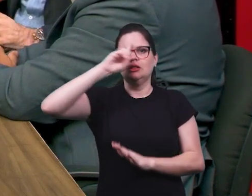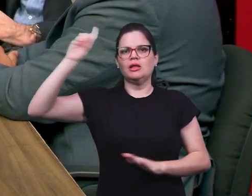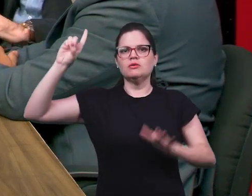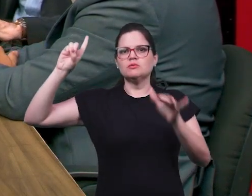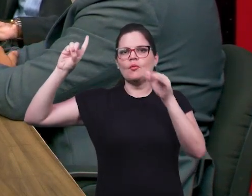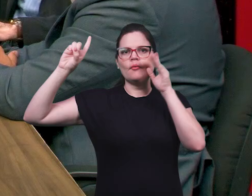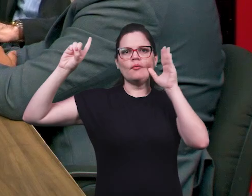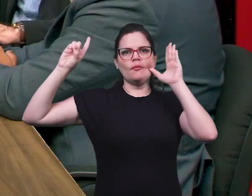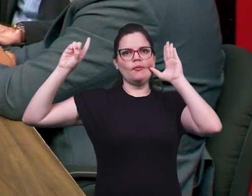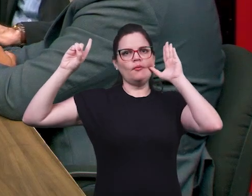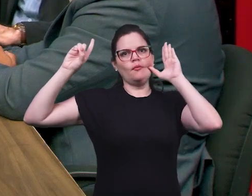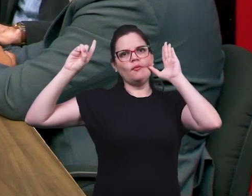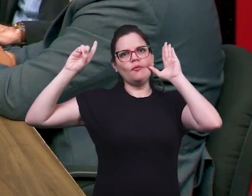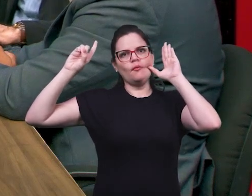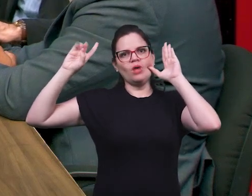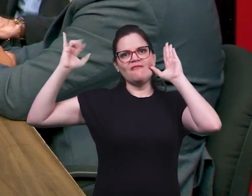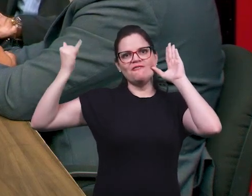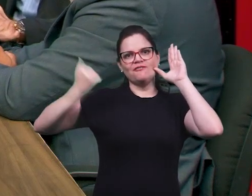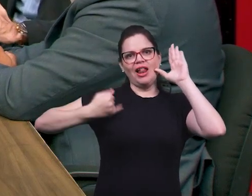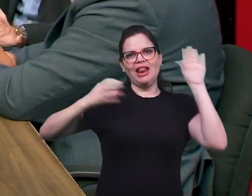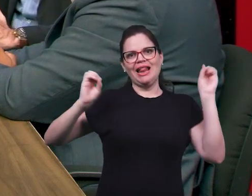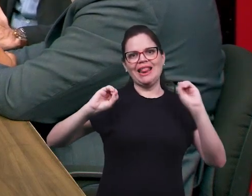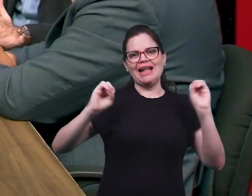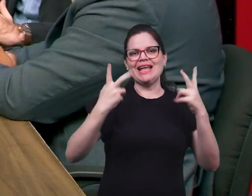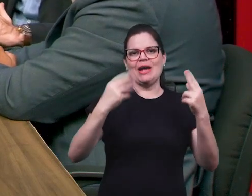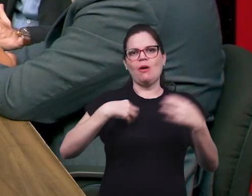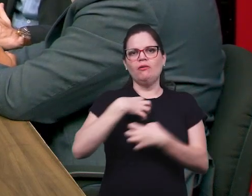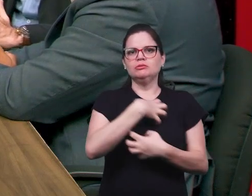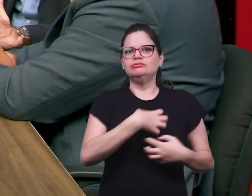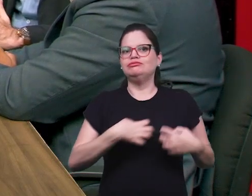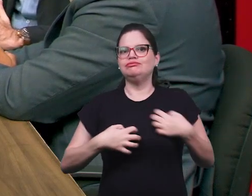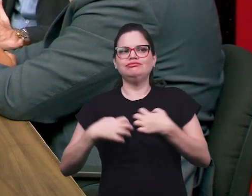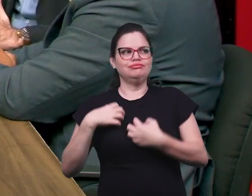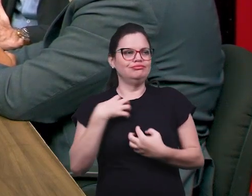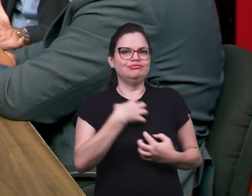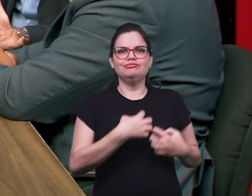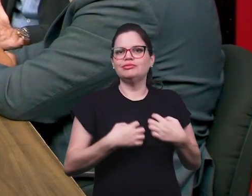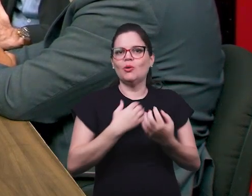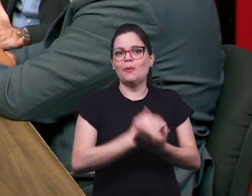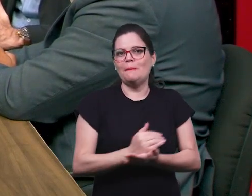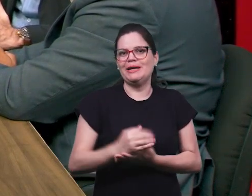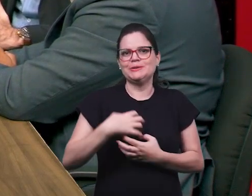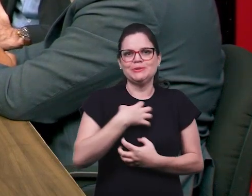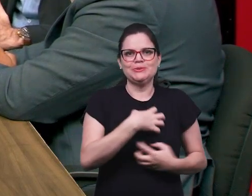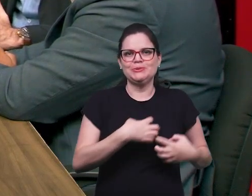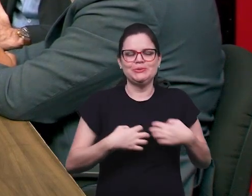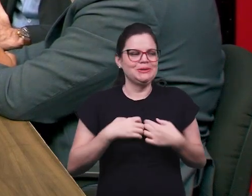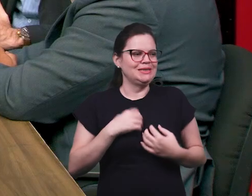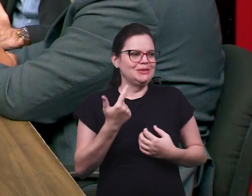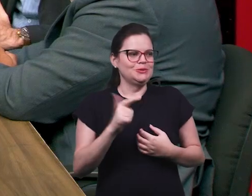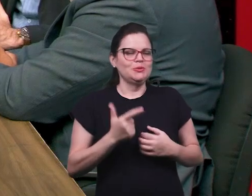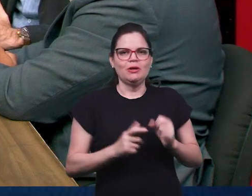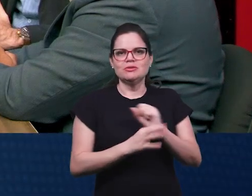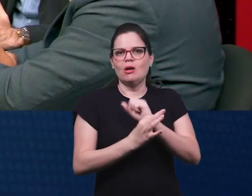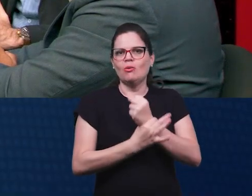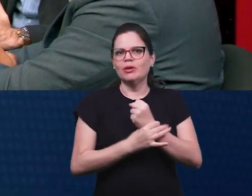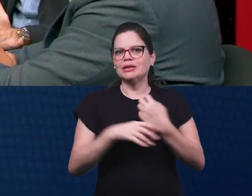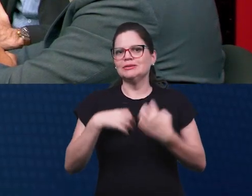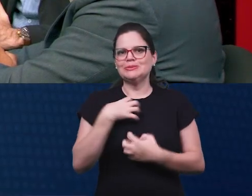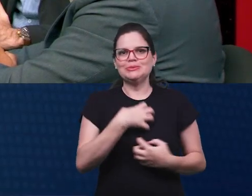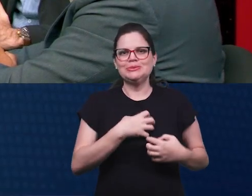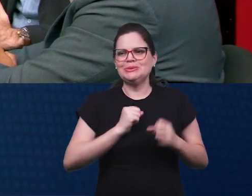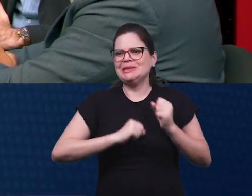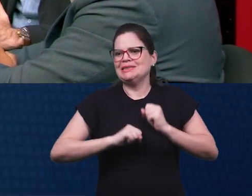pessoas pode trazer essas mesmas sensações, né? A sensação de insegurança, a sensação